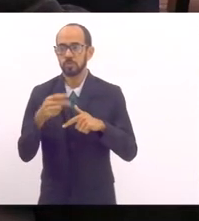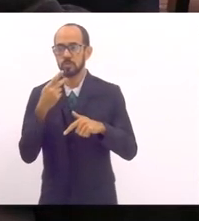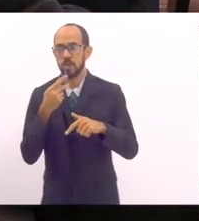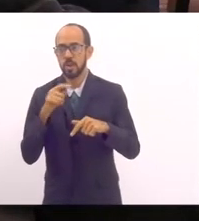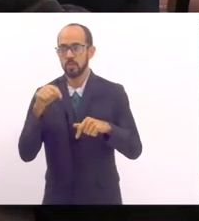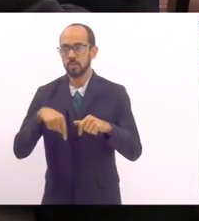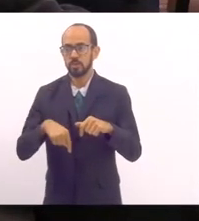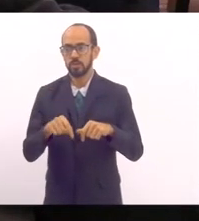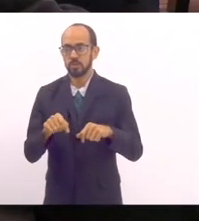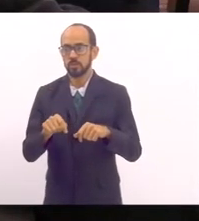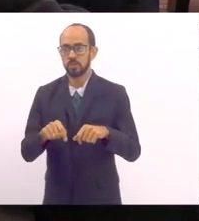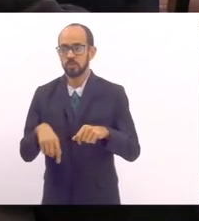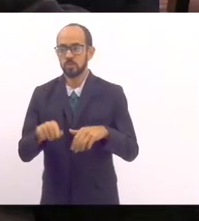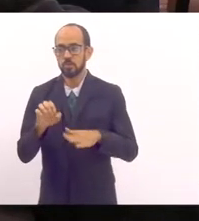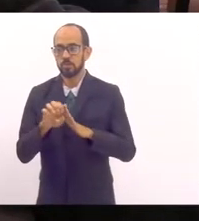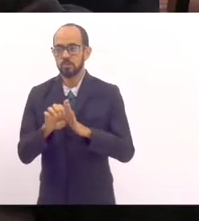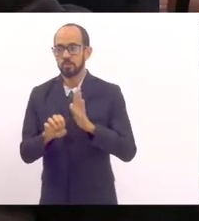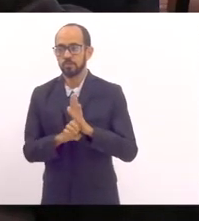como emenda...